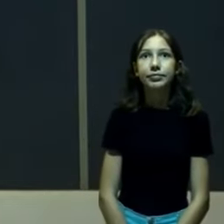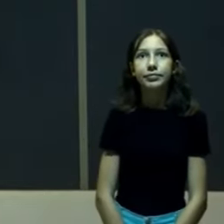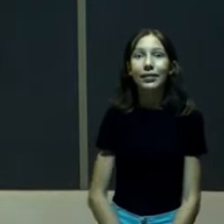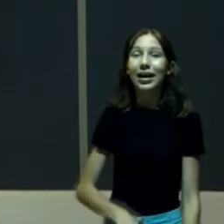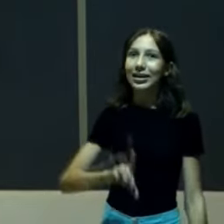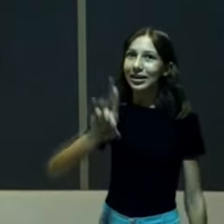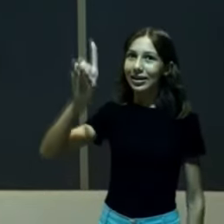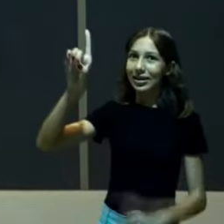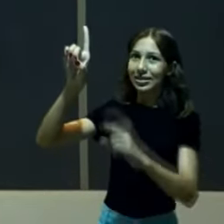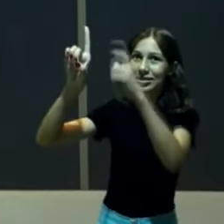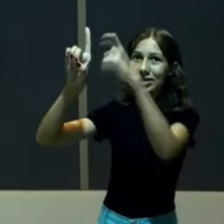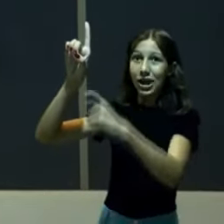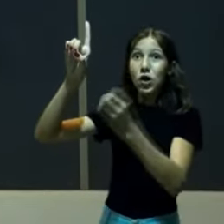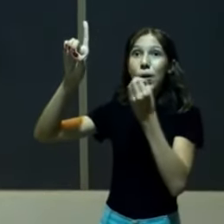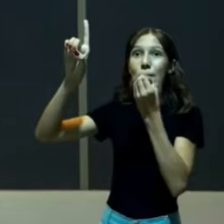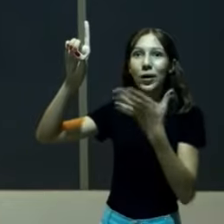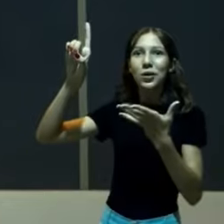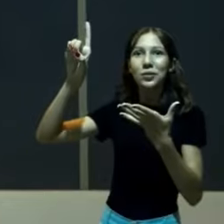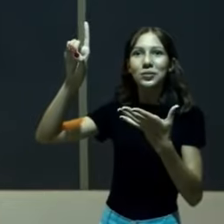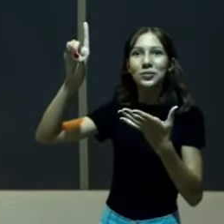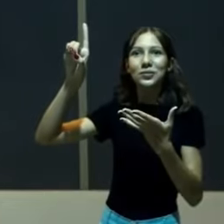E a pessoa muda? Muda nada, parece que piora.